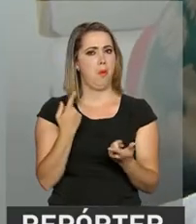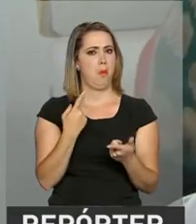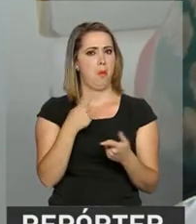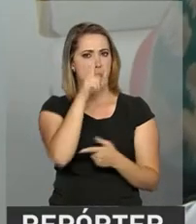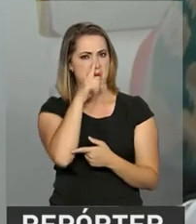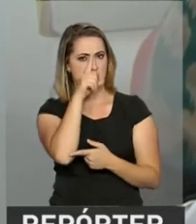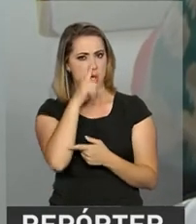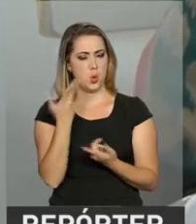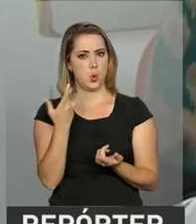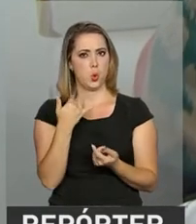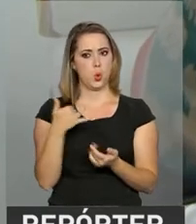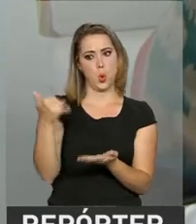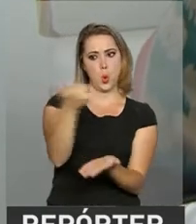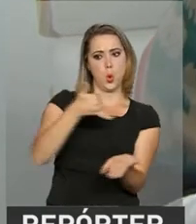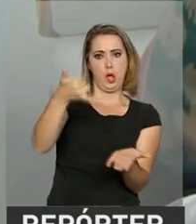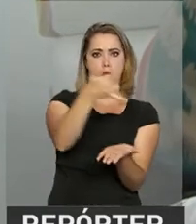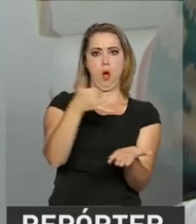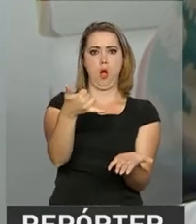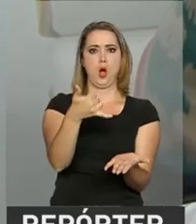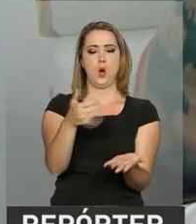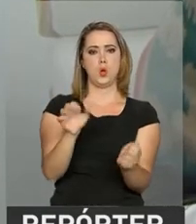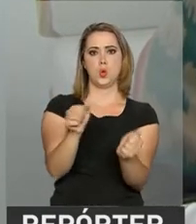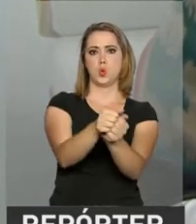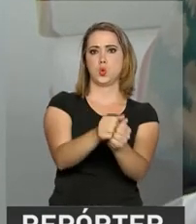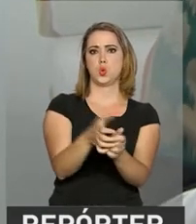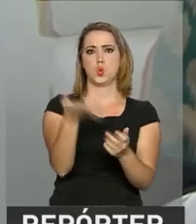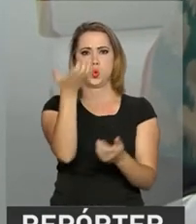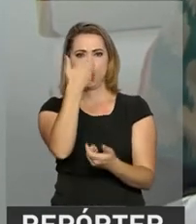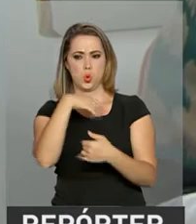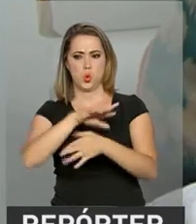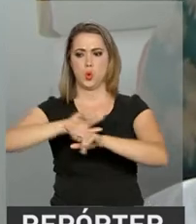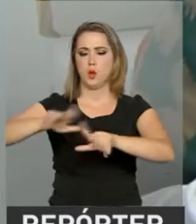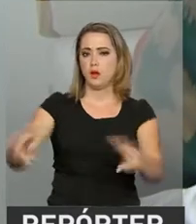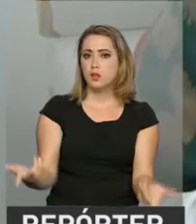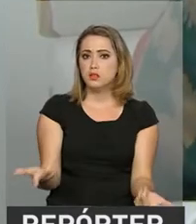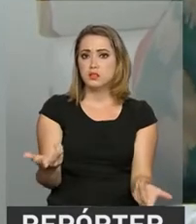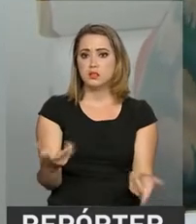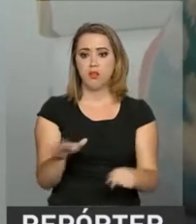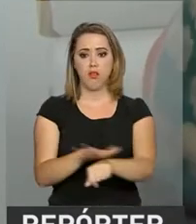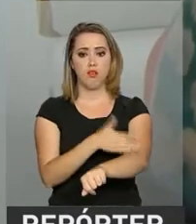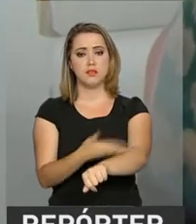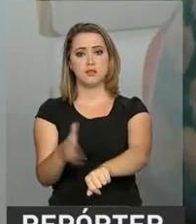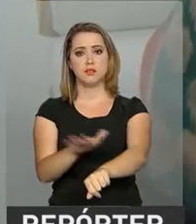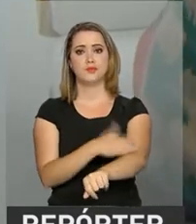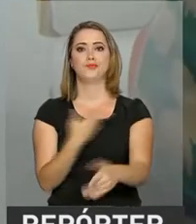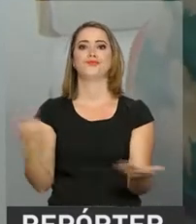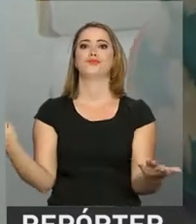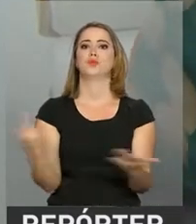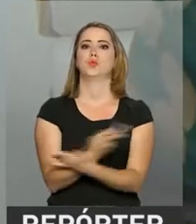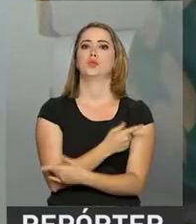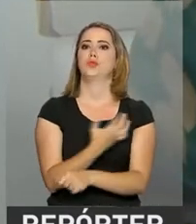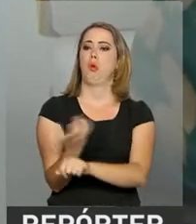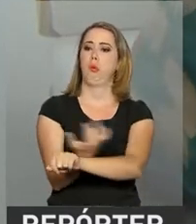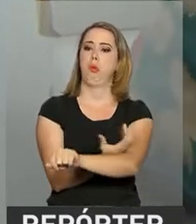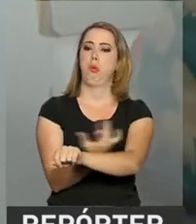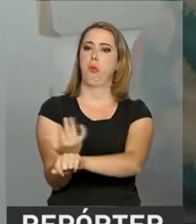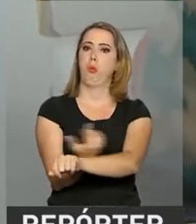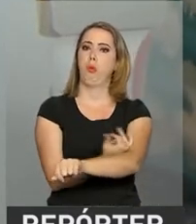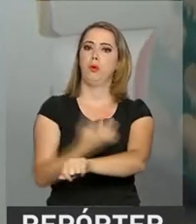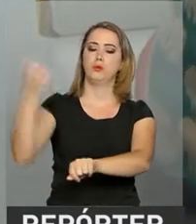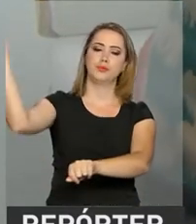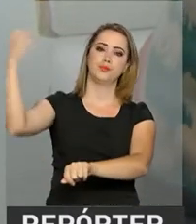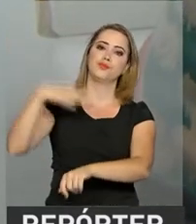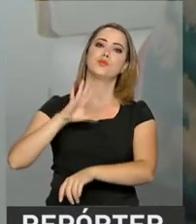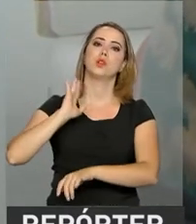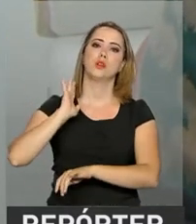adianta juntar óleo de avião com beterraba, com cenoura, passar na pele que o que vai conseguir é queimadura solar. E